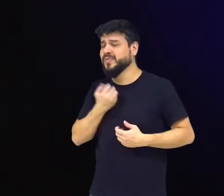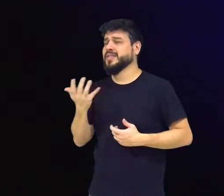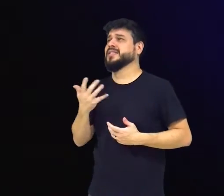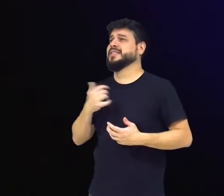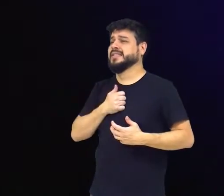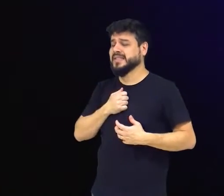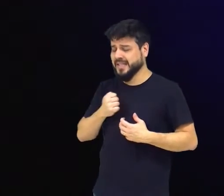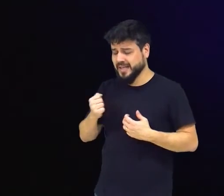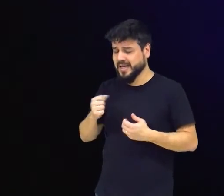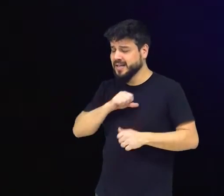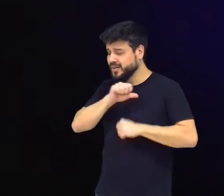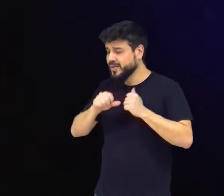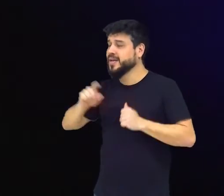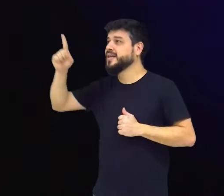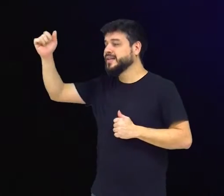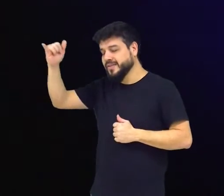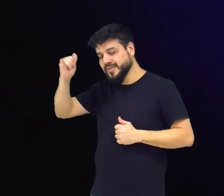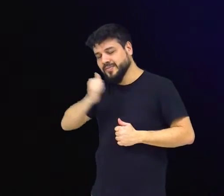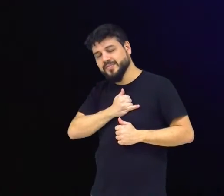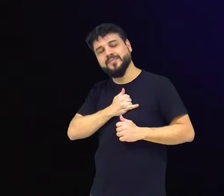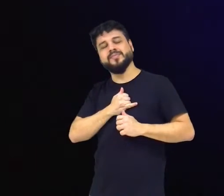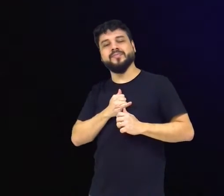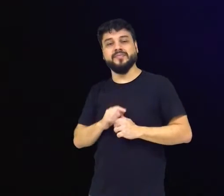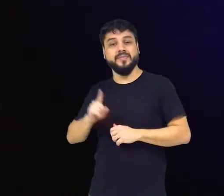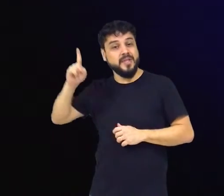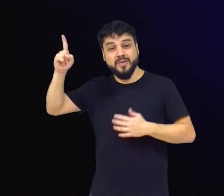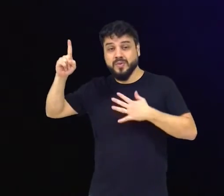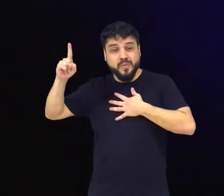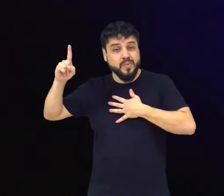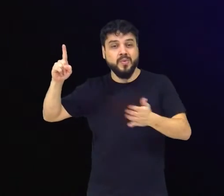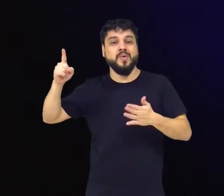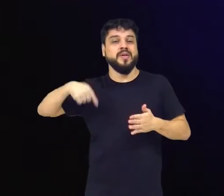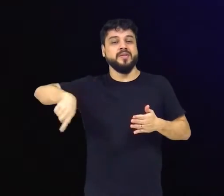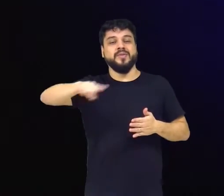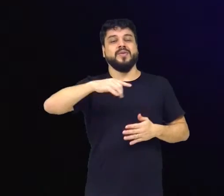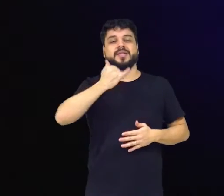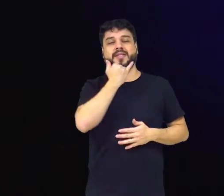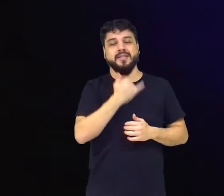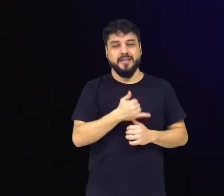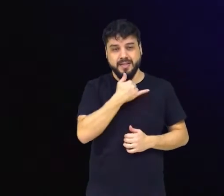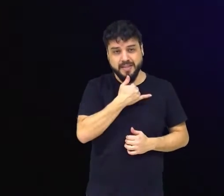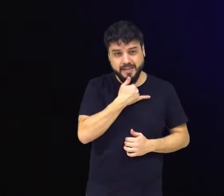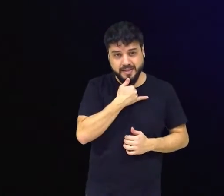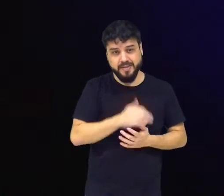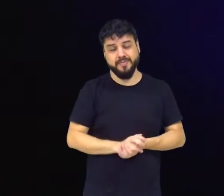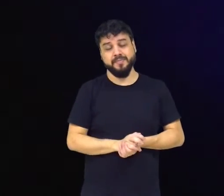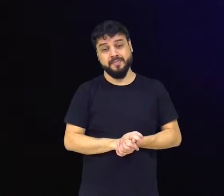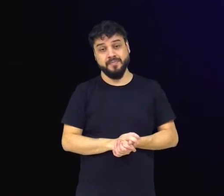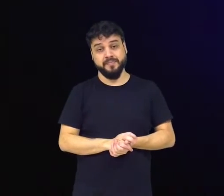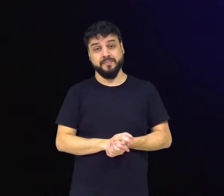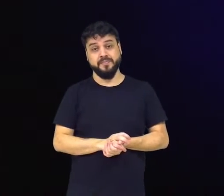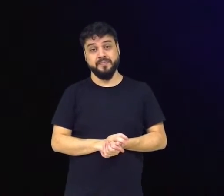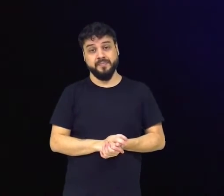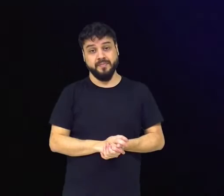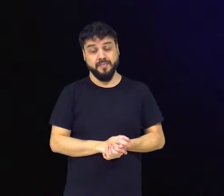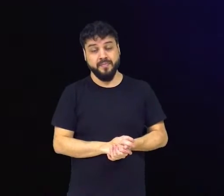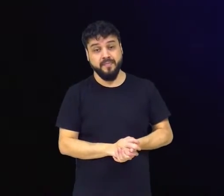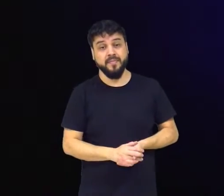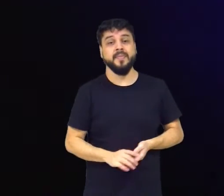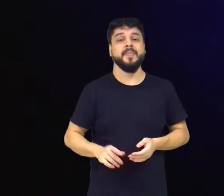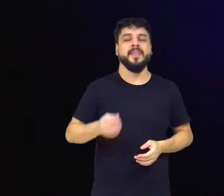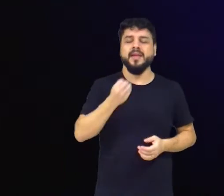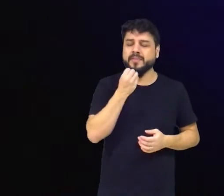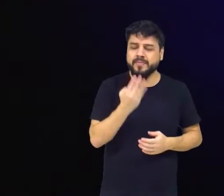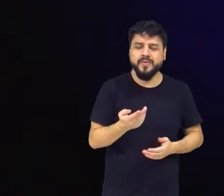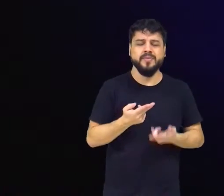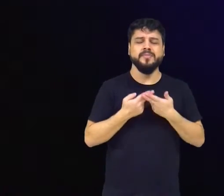nossa tristeza. Versículo 2: Bom é ter esperança e aguardar em silêncio a salvação do Senhor, pois o